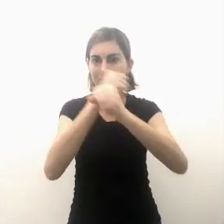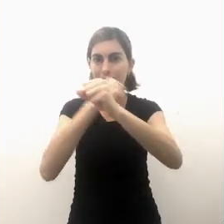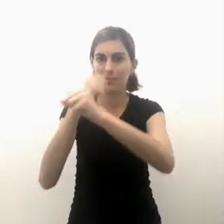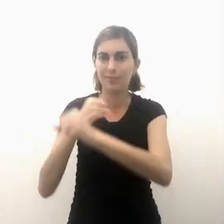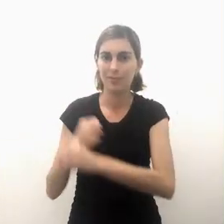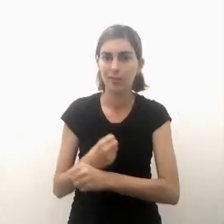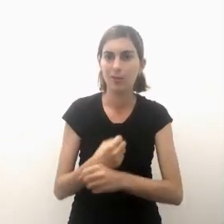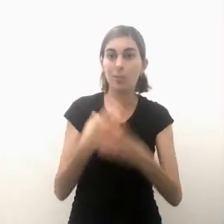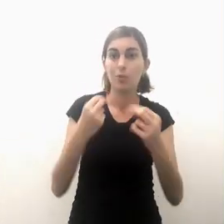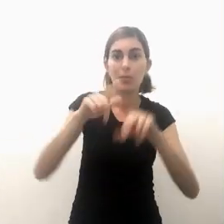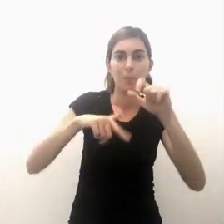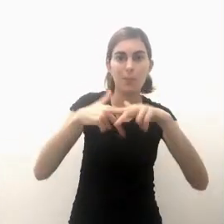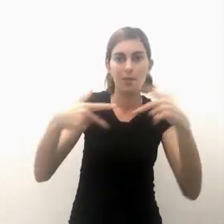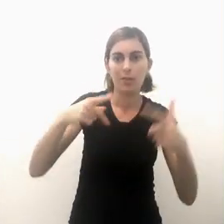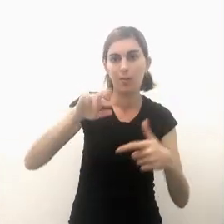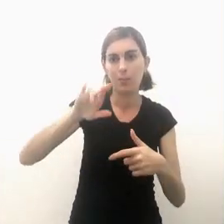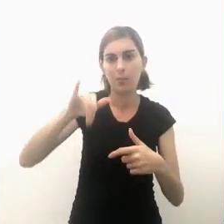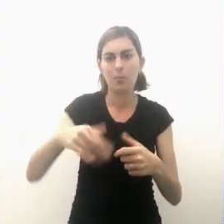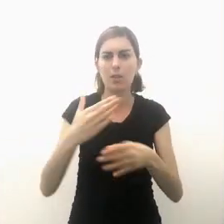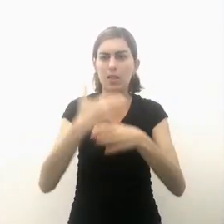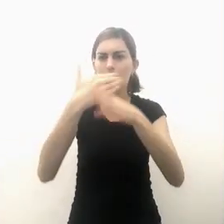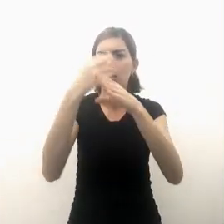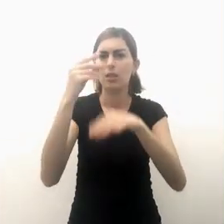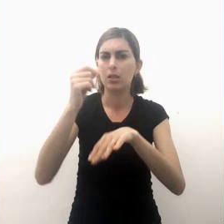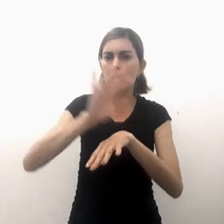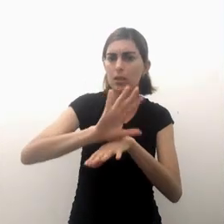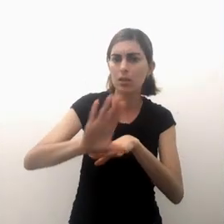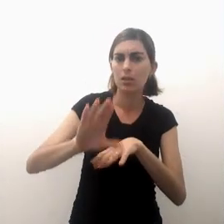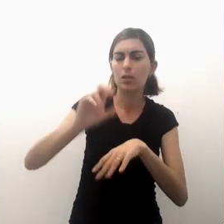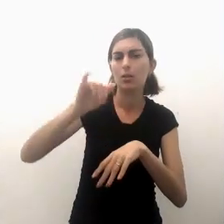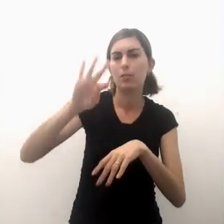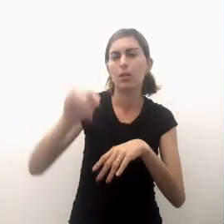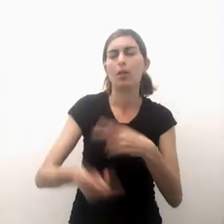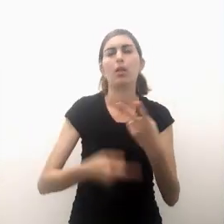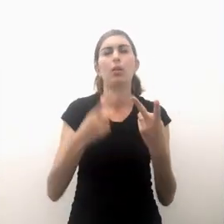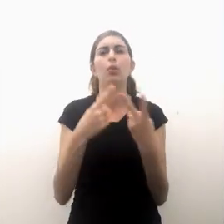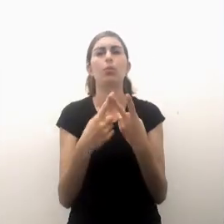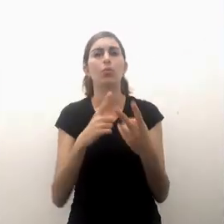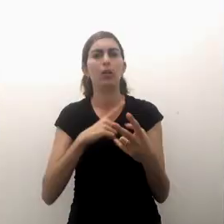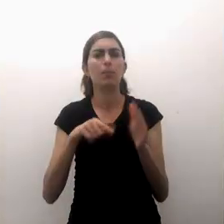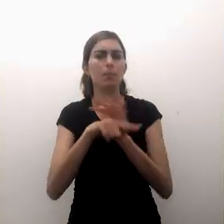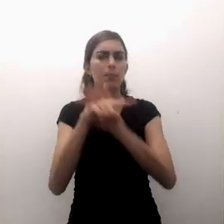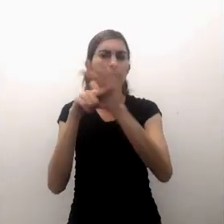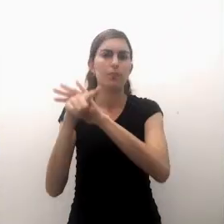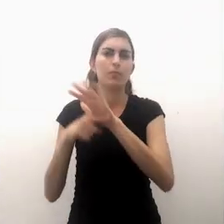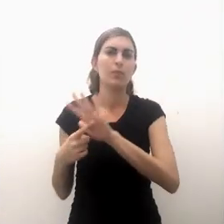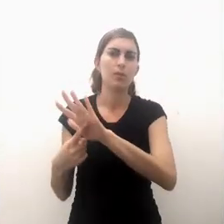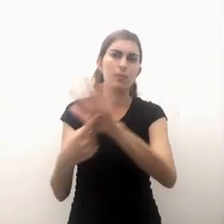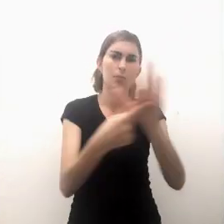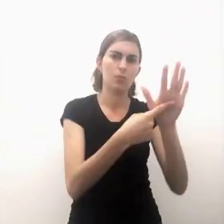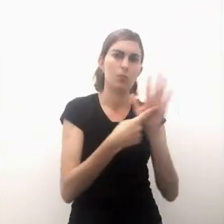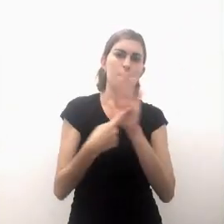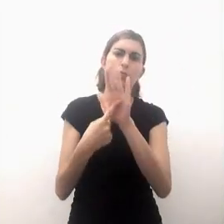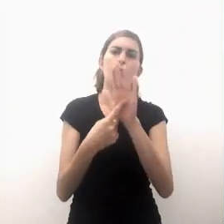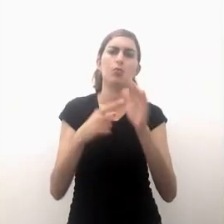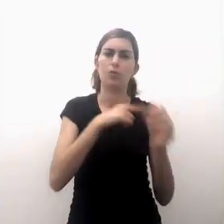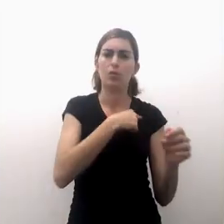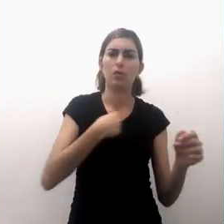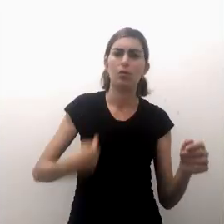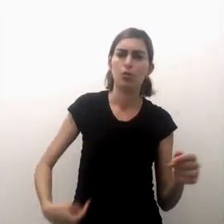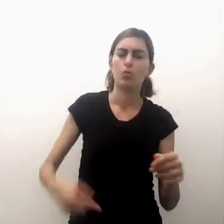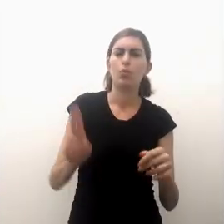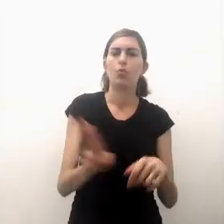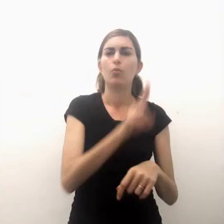construções, muita matéria-prima, cimento, tá? Então, existem pesquisas que mostram que a